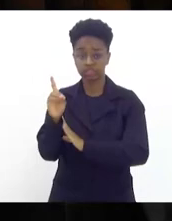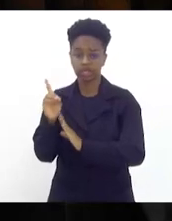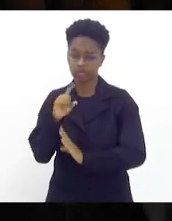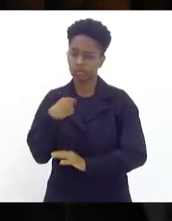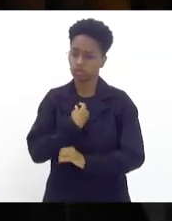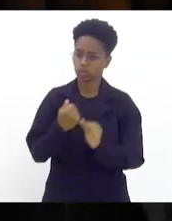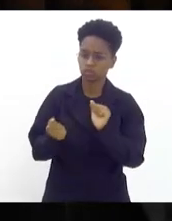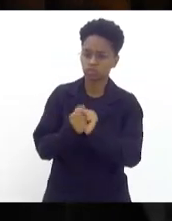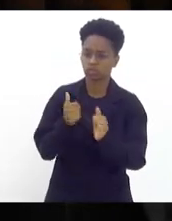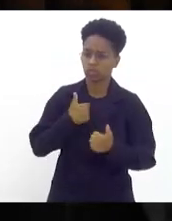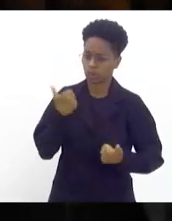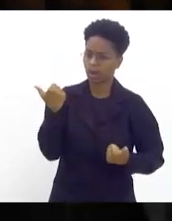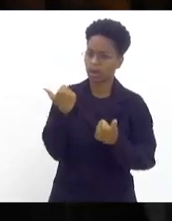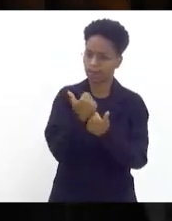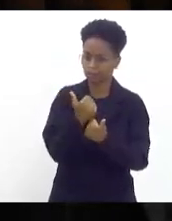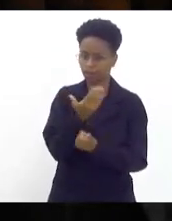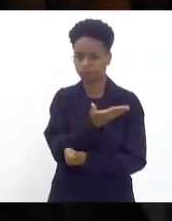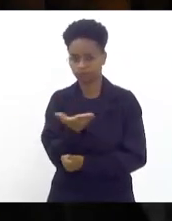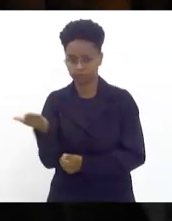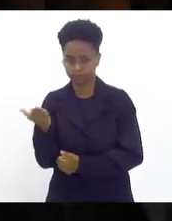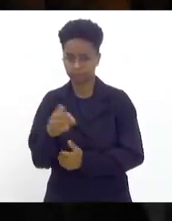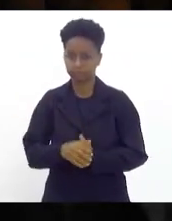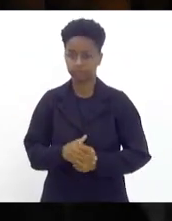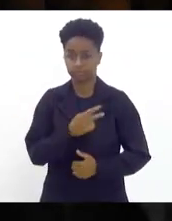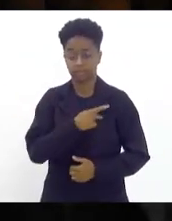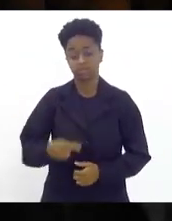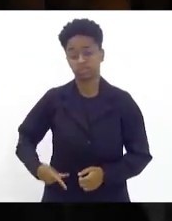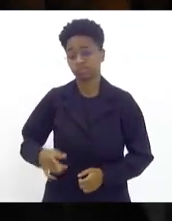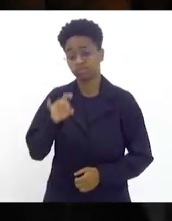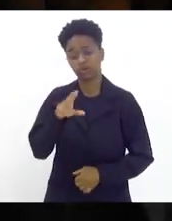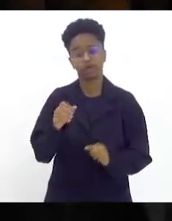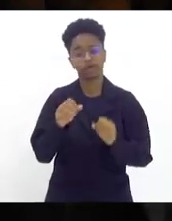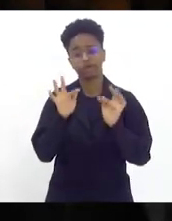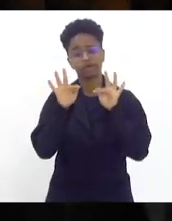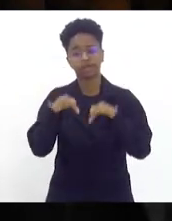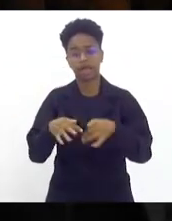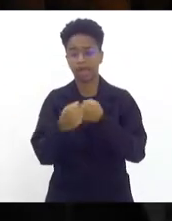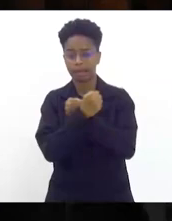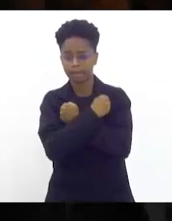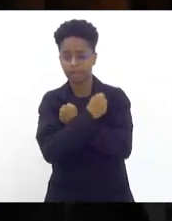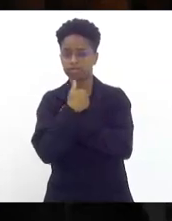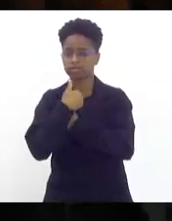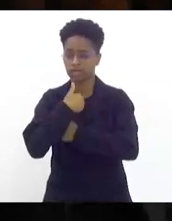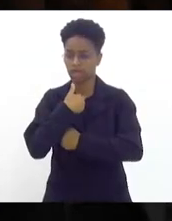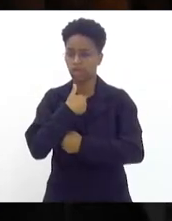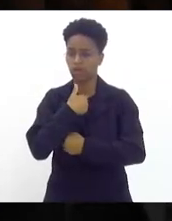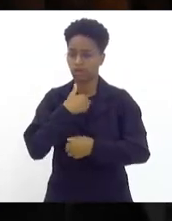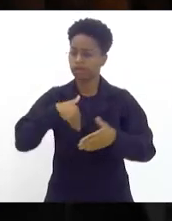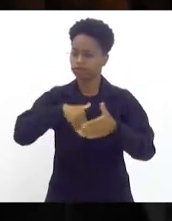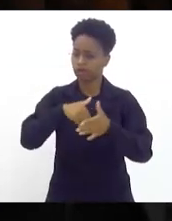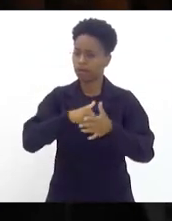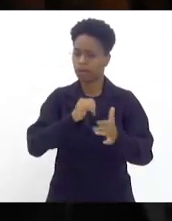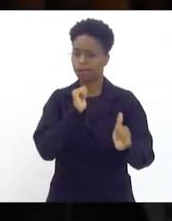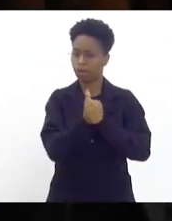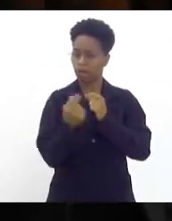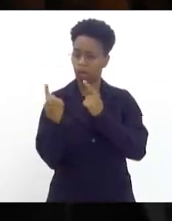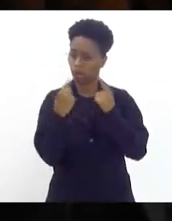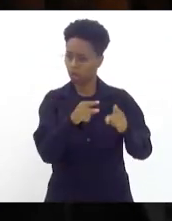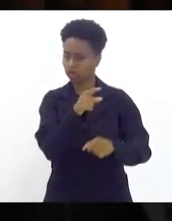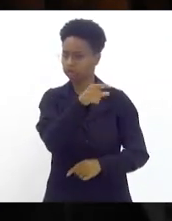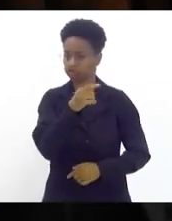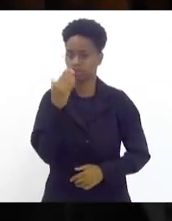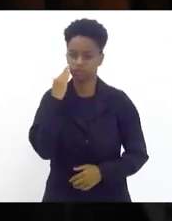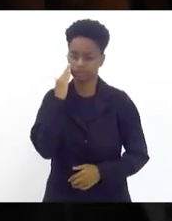juntos conta com meu apoio Presidente só para encerrar aí um forte abraço e vou pegar você na pelada que vai ter dos deputados aí que eu tô sabendo